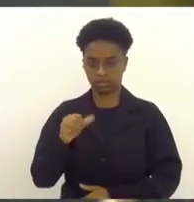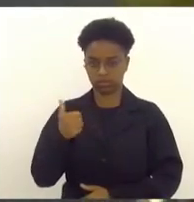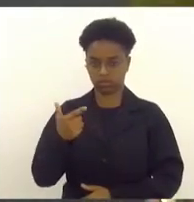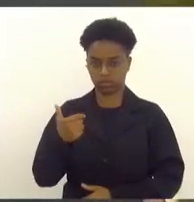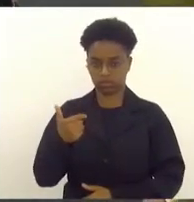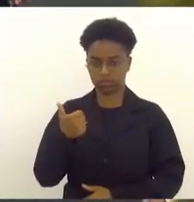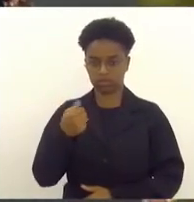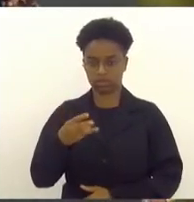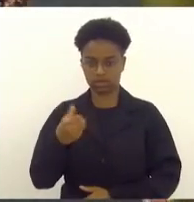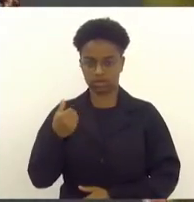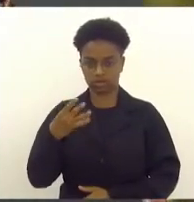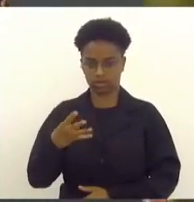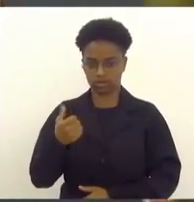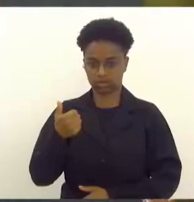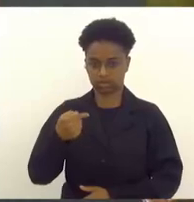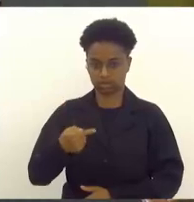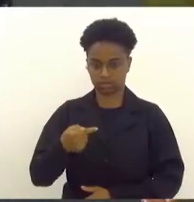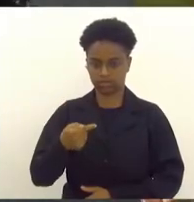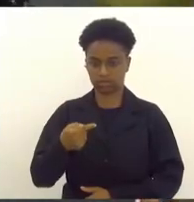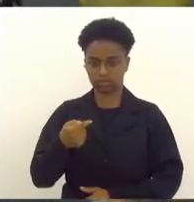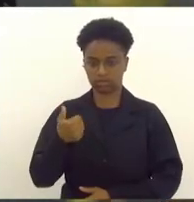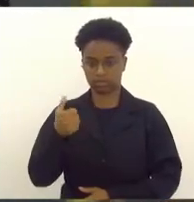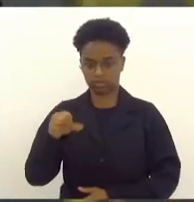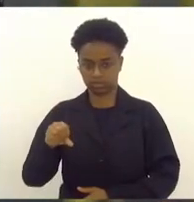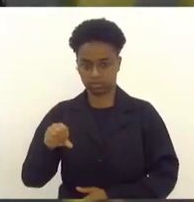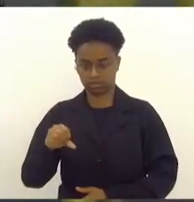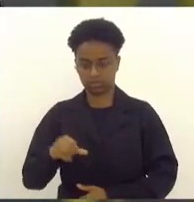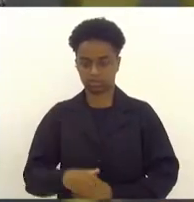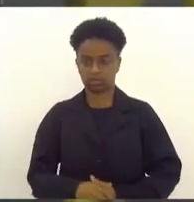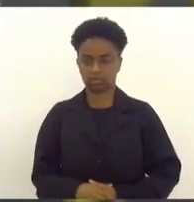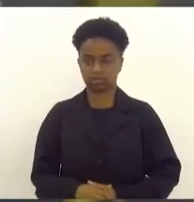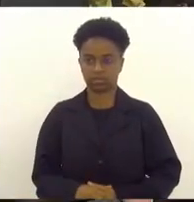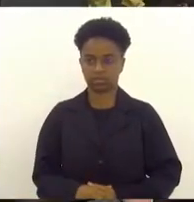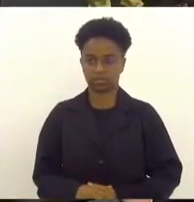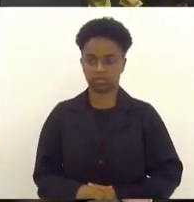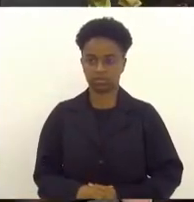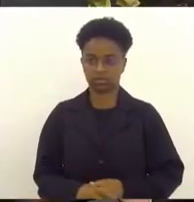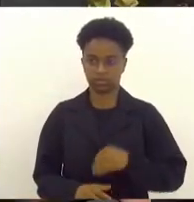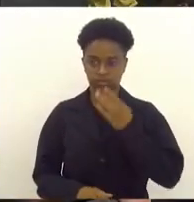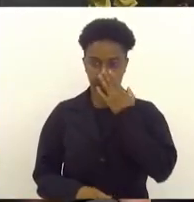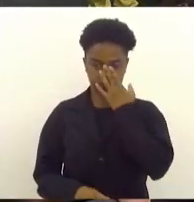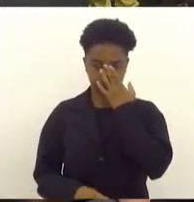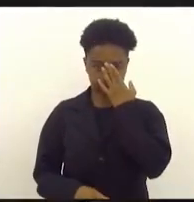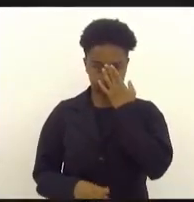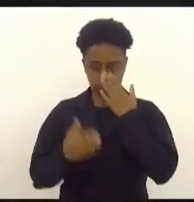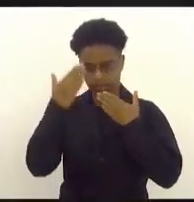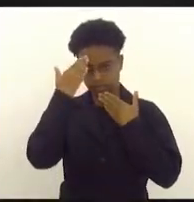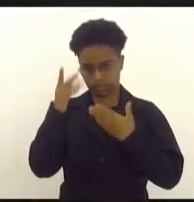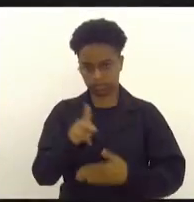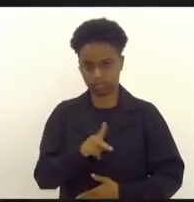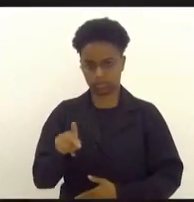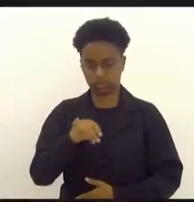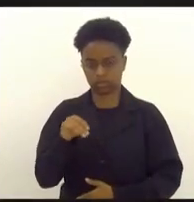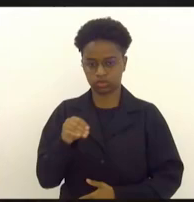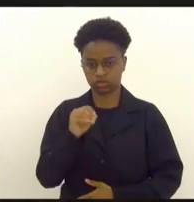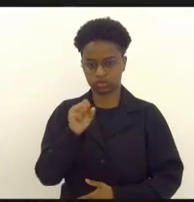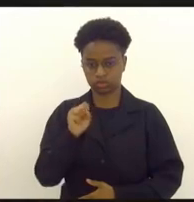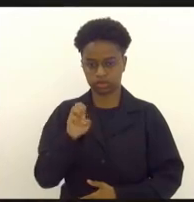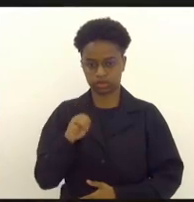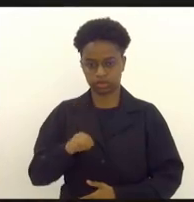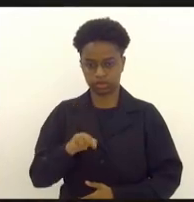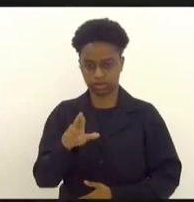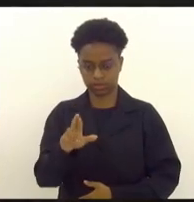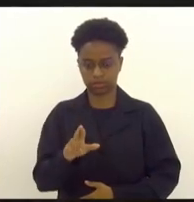12 13 14 17 e 19 Obrigado Professor José Marques para emitir